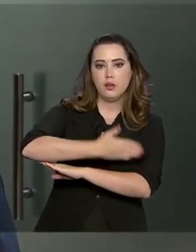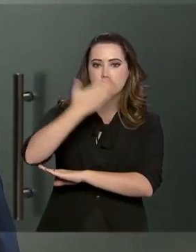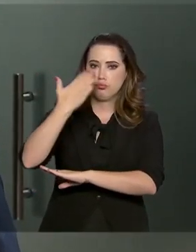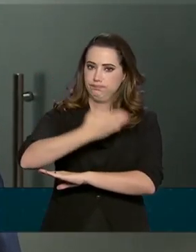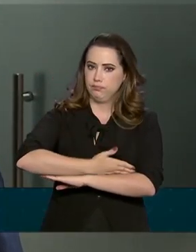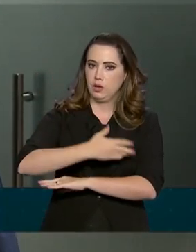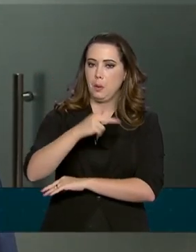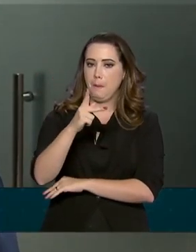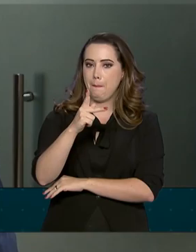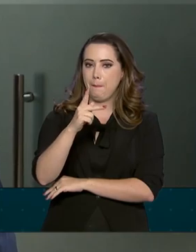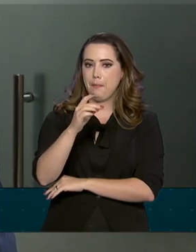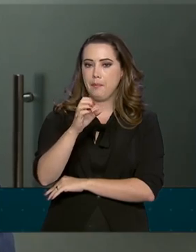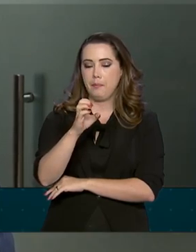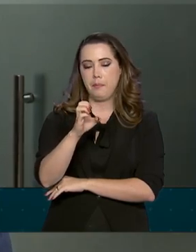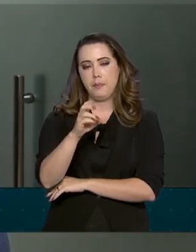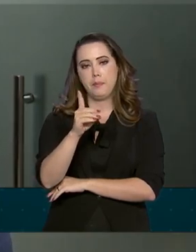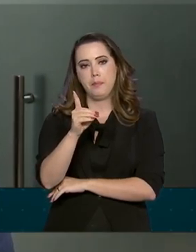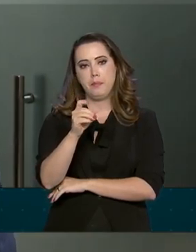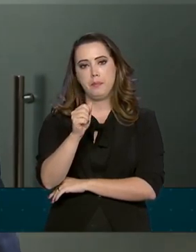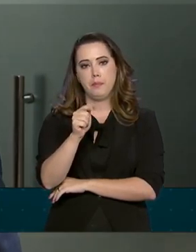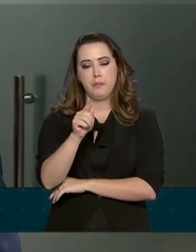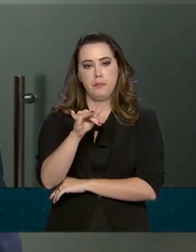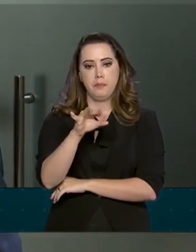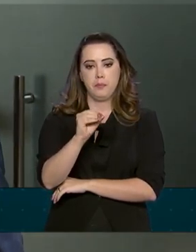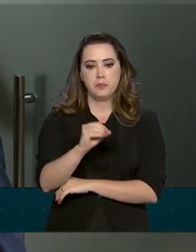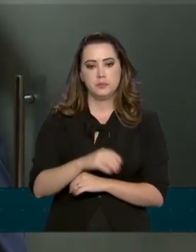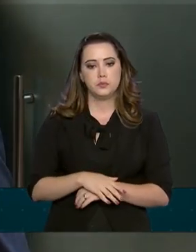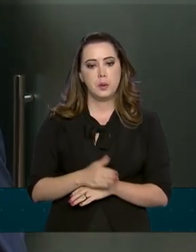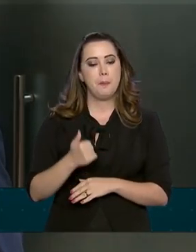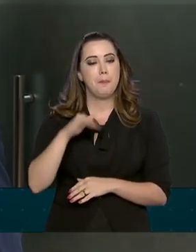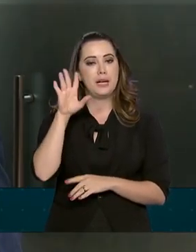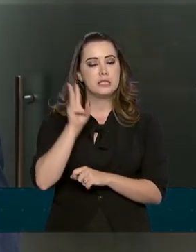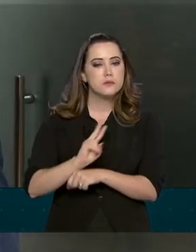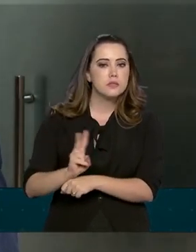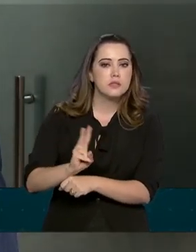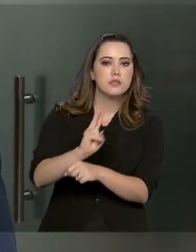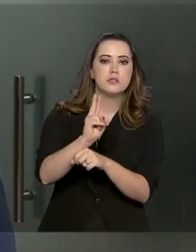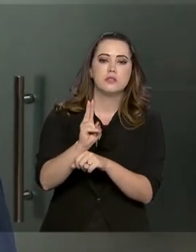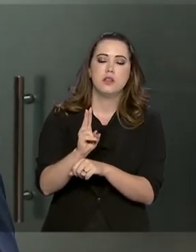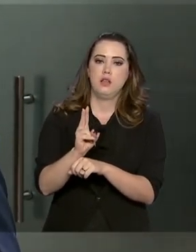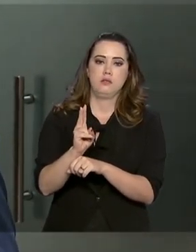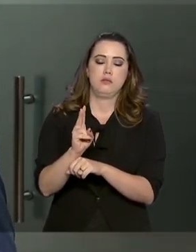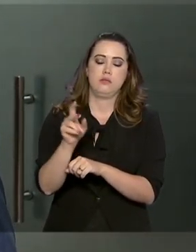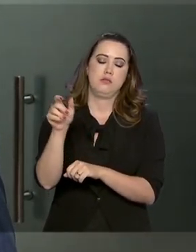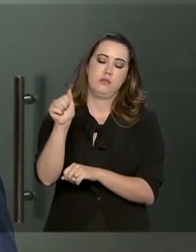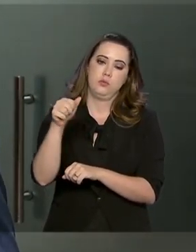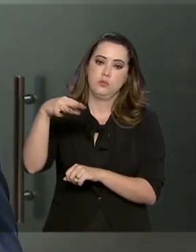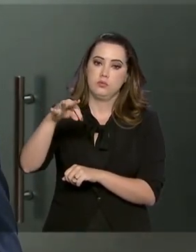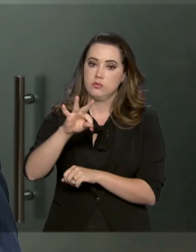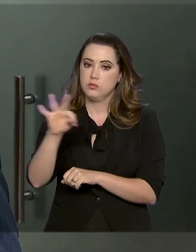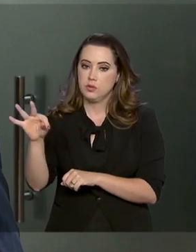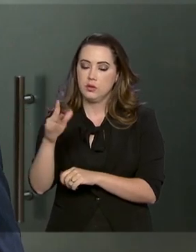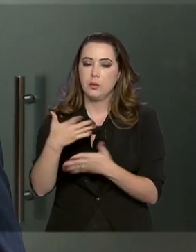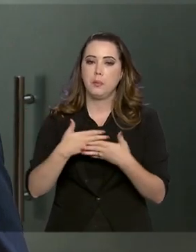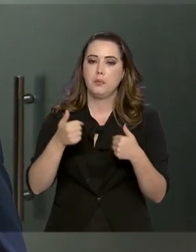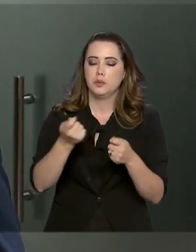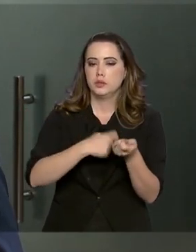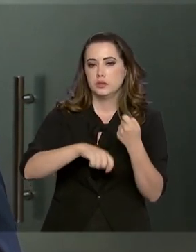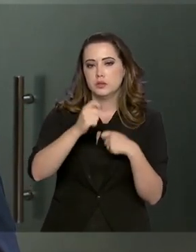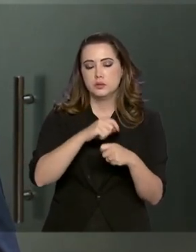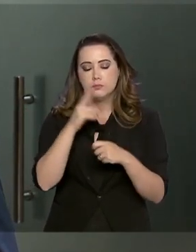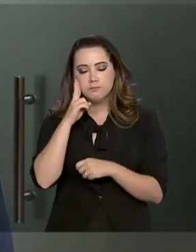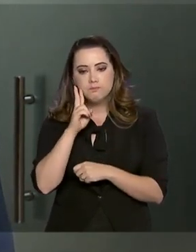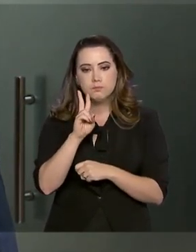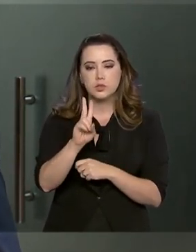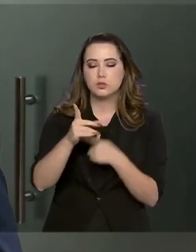fiscalização da agência reguladora sobre os concessionários e também vai melhorar os parâmetros econômicos. A gente